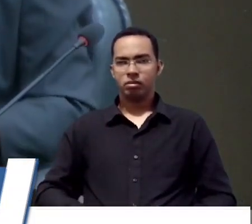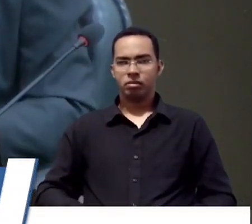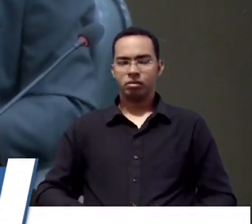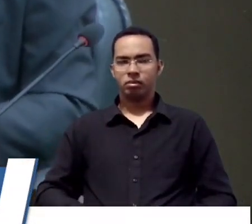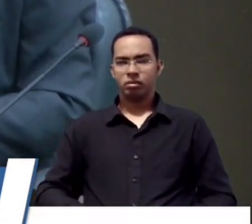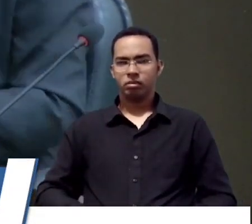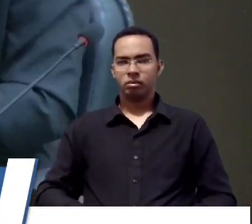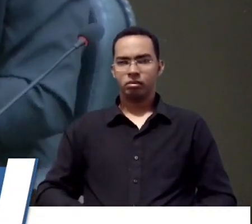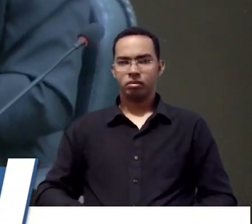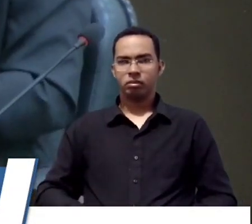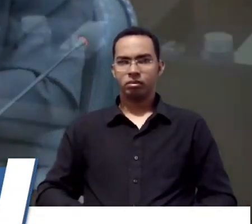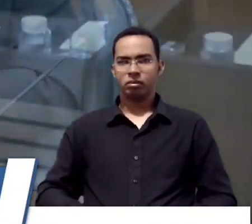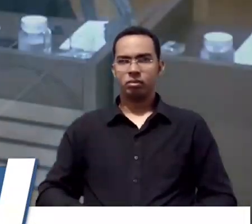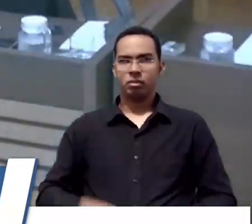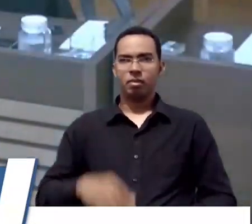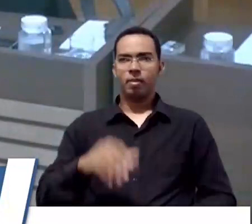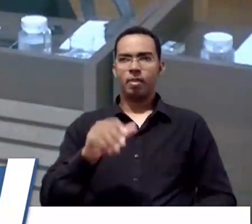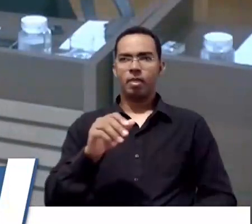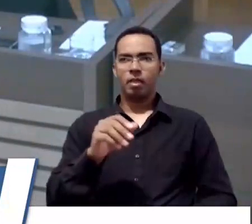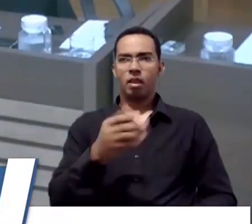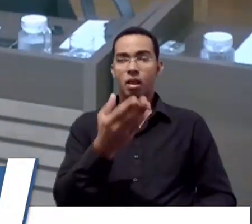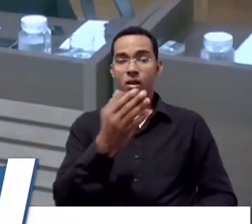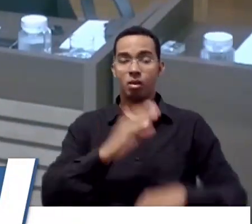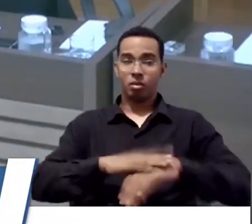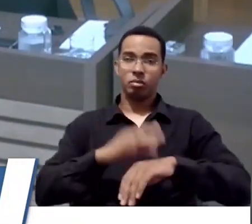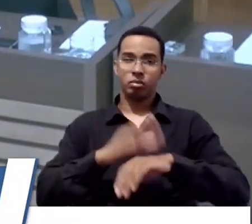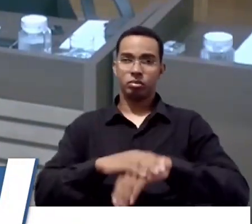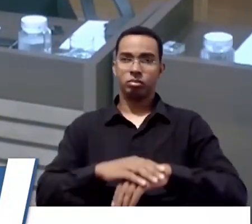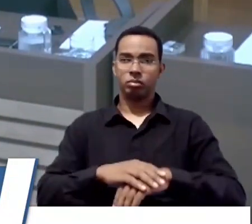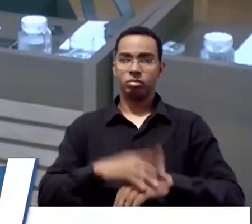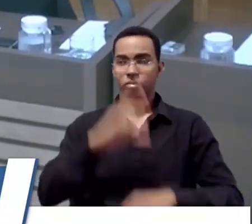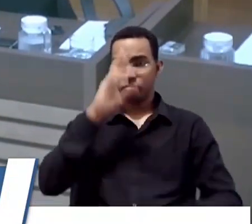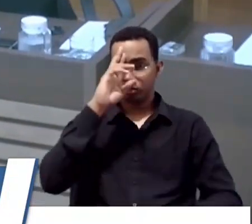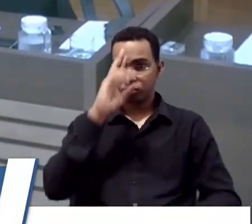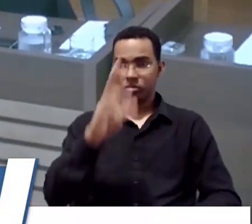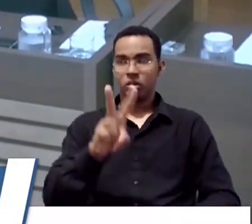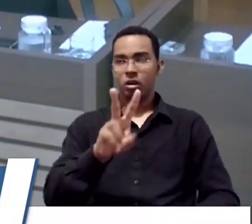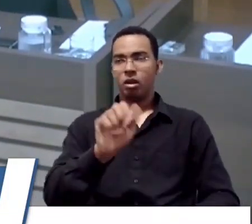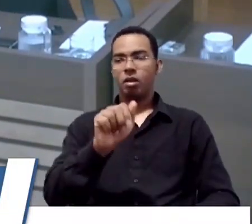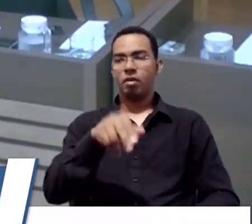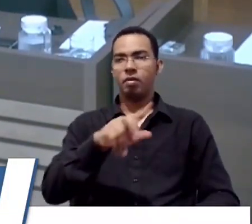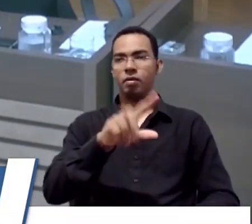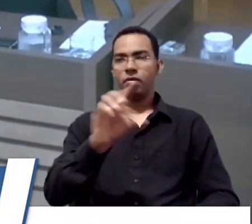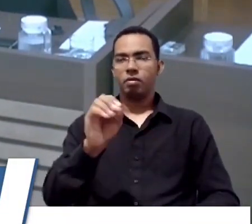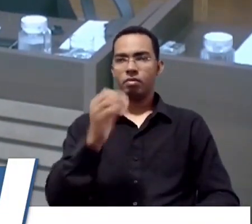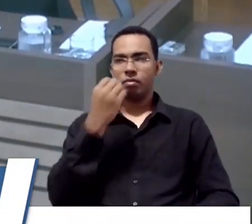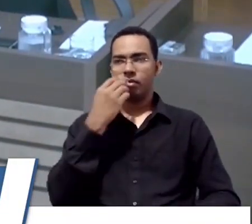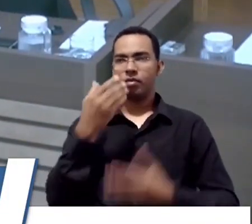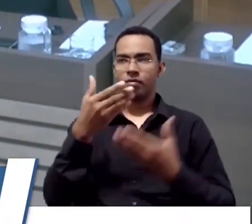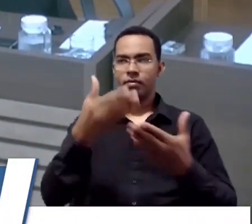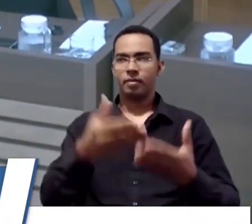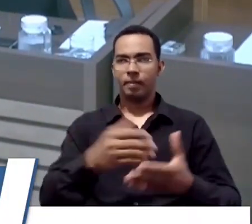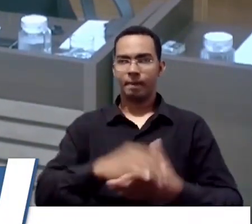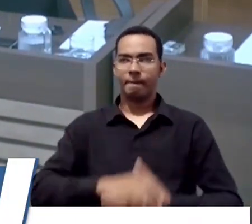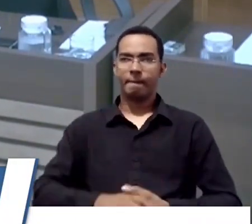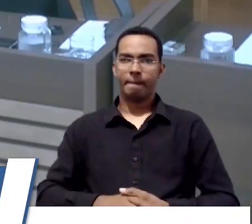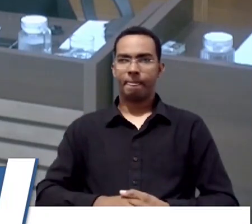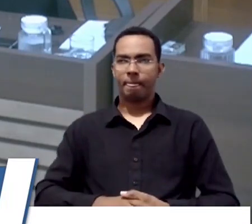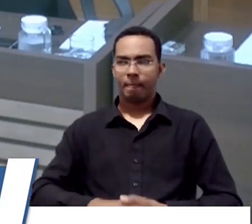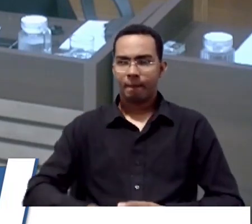O Samuel está passando o microfone, vamos ouvir agora o senhor Vanso. Seja bem-vindo, senhor Vanso.